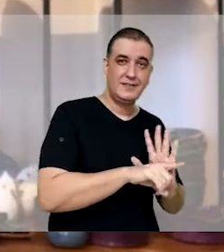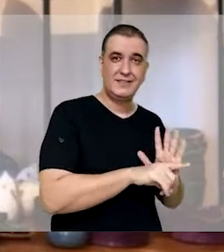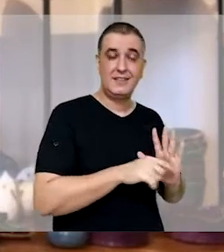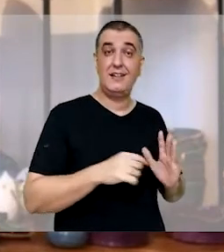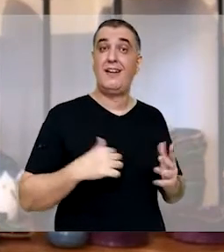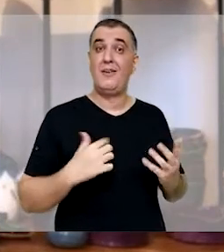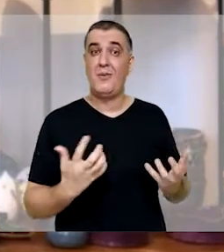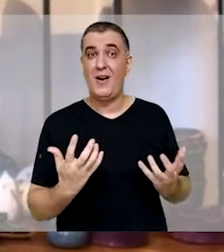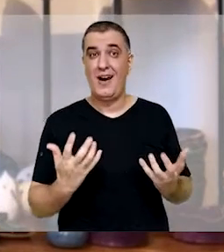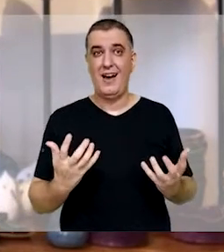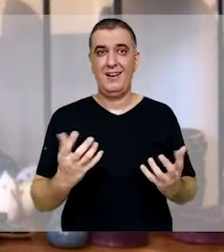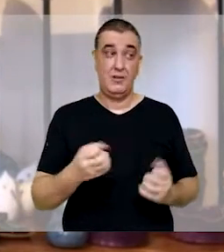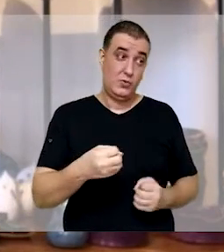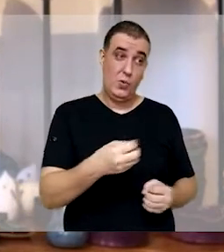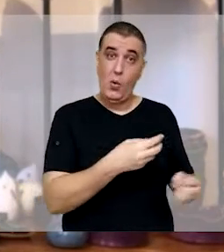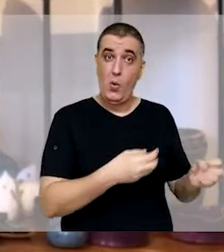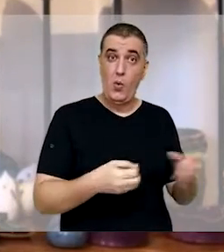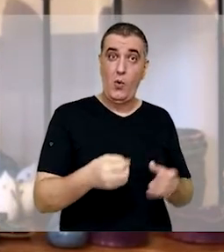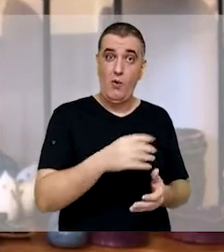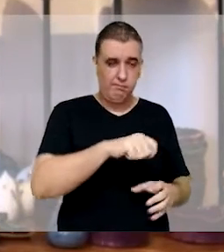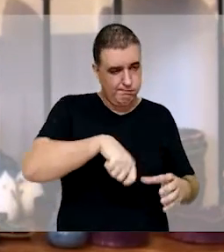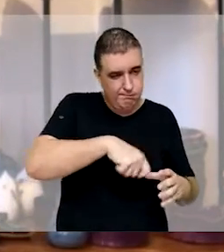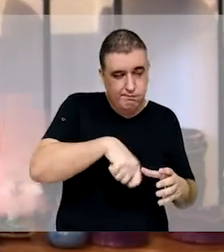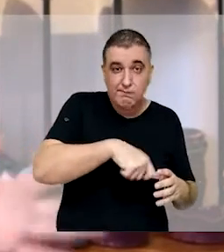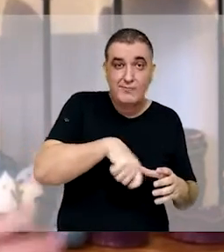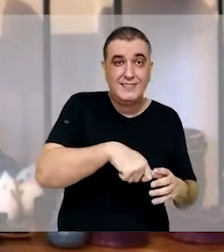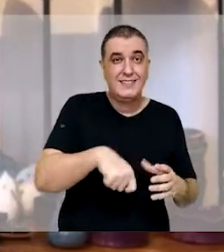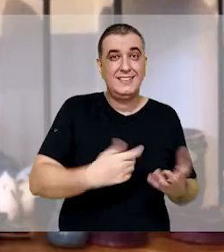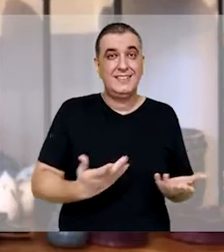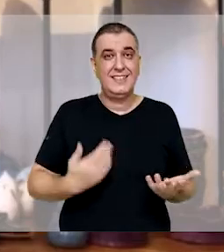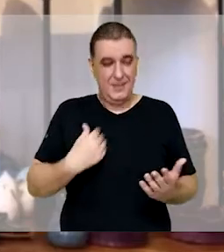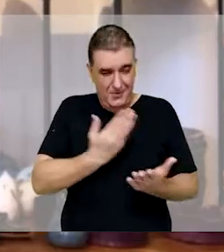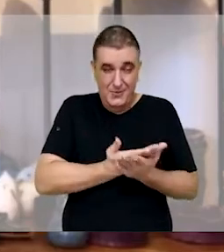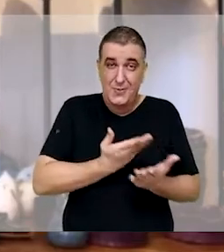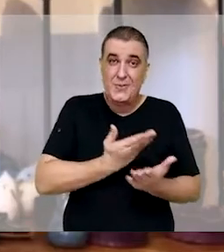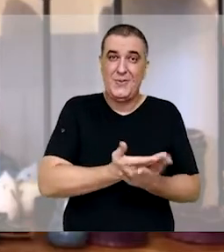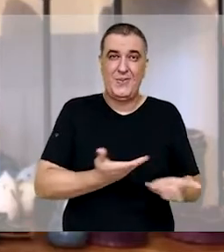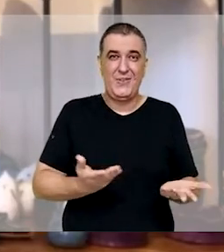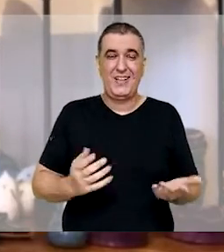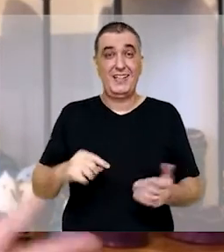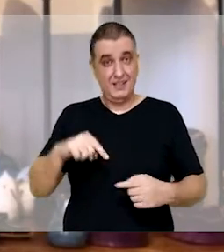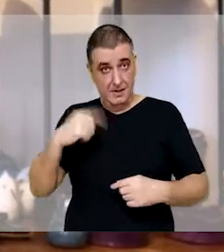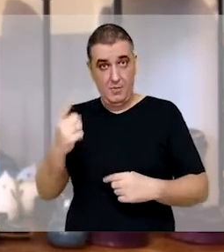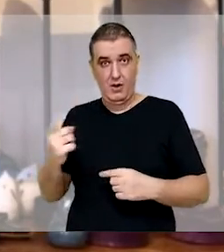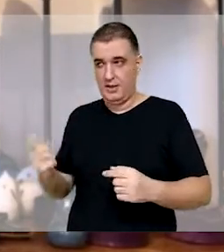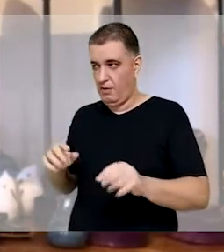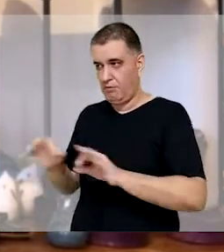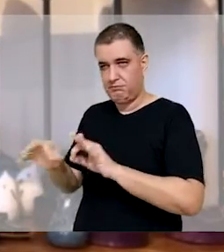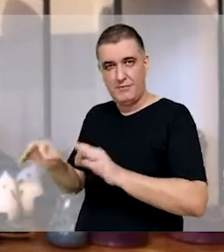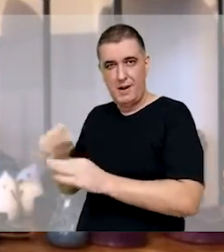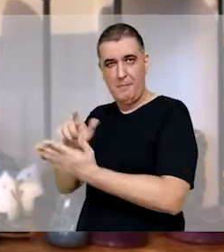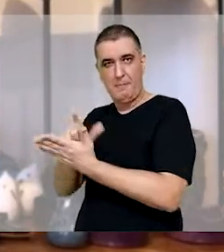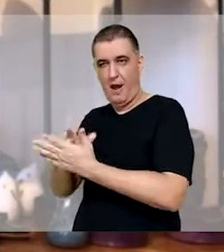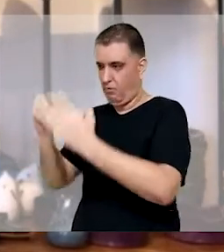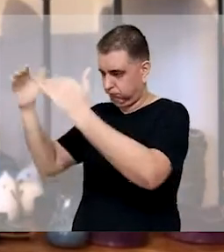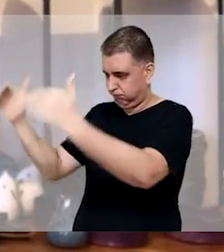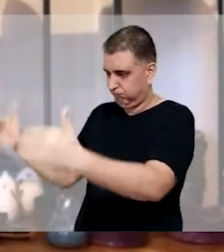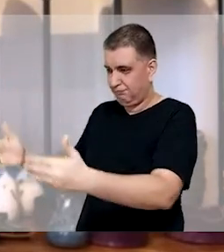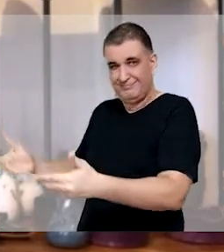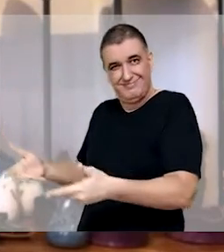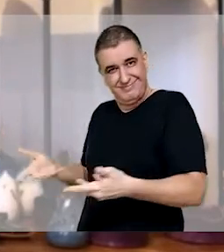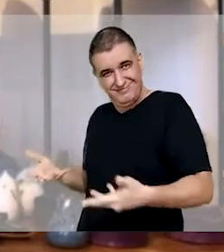Então eu preciso de roxos e lilazes novos para a história que eu quero contar. Aí vai ter um cenário que eu vou produzir